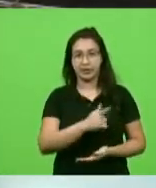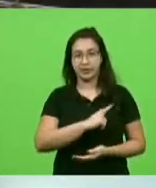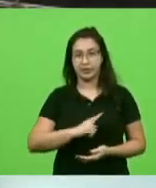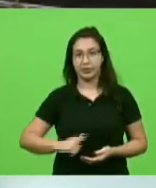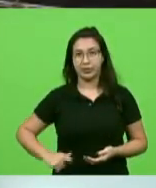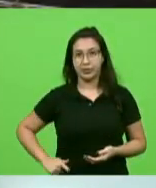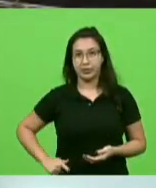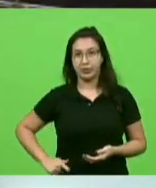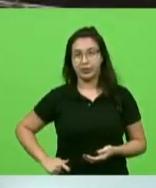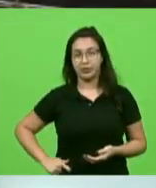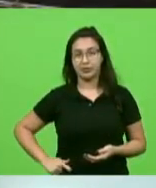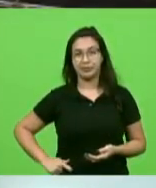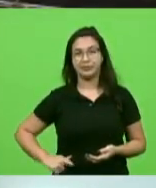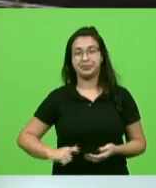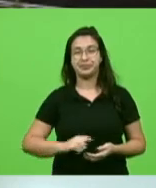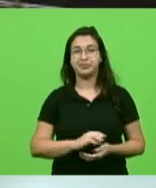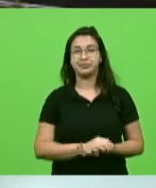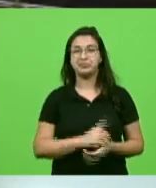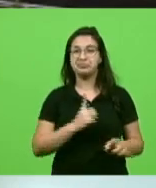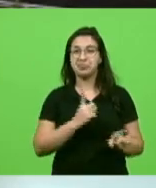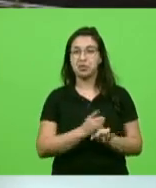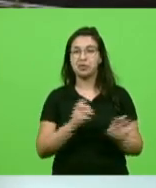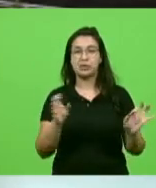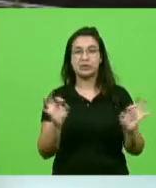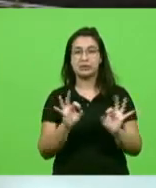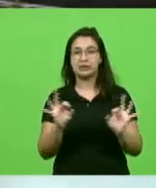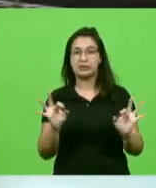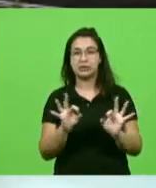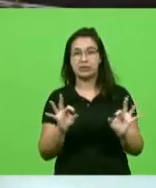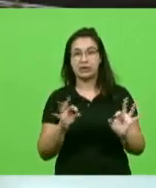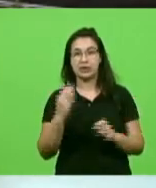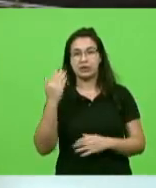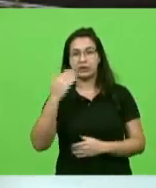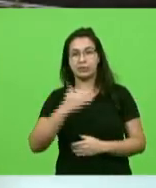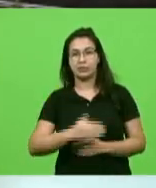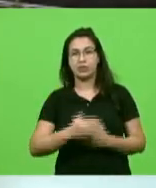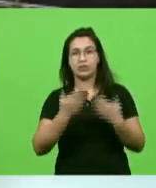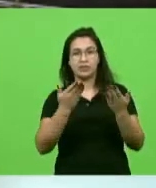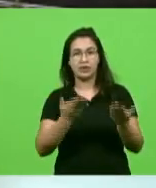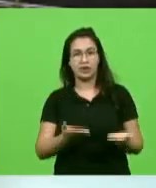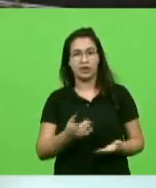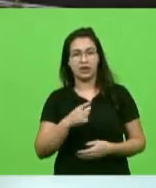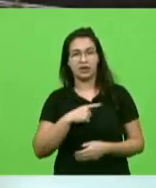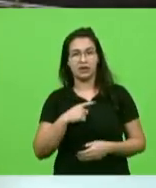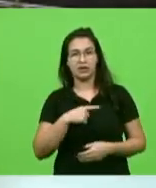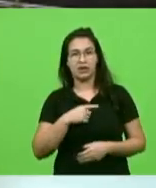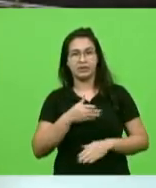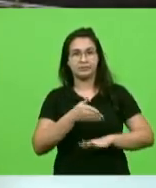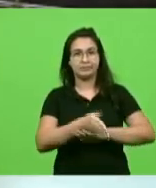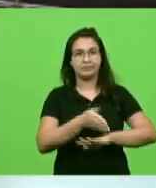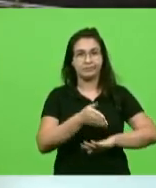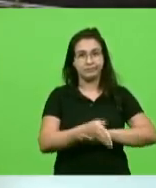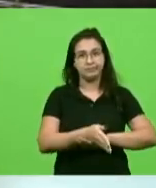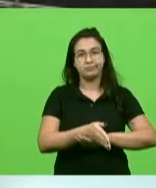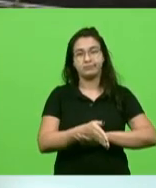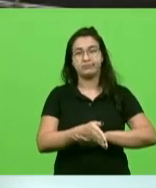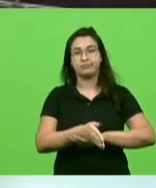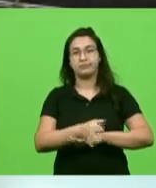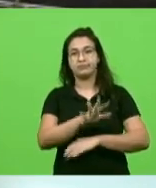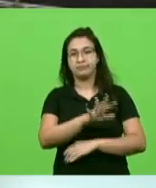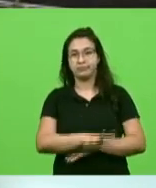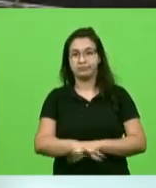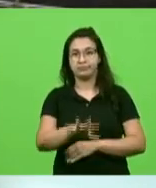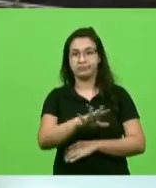numa da tarde Santa Catarina não foram encontrados indícios mínimos nós o gol participação do Governador